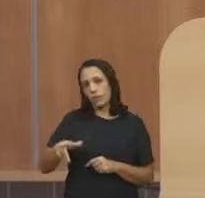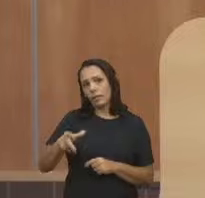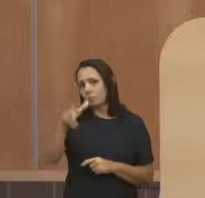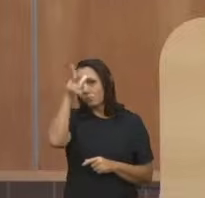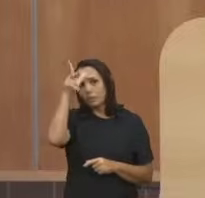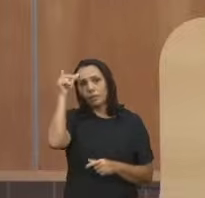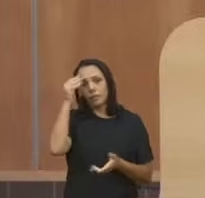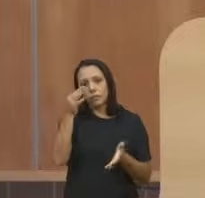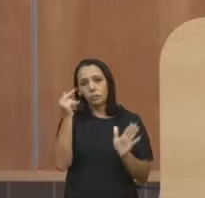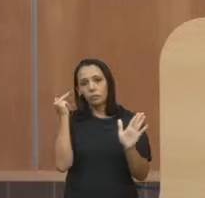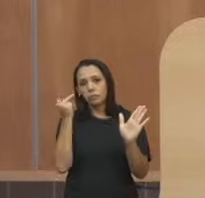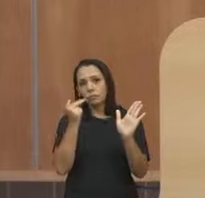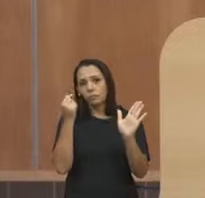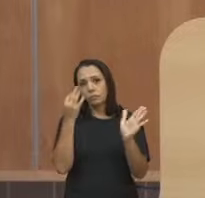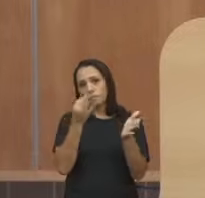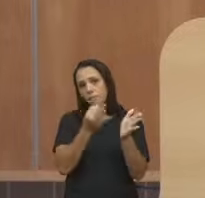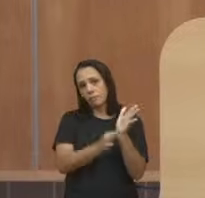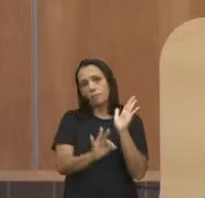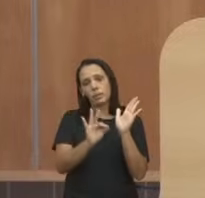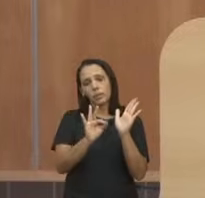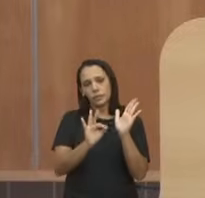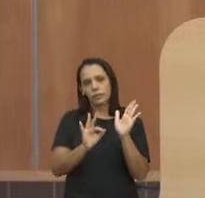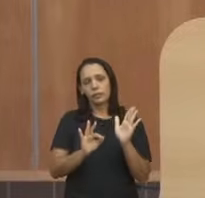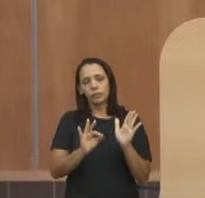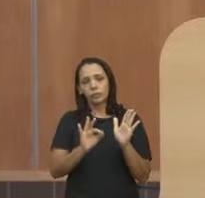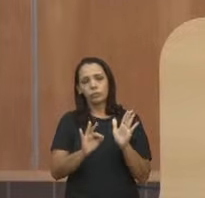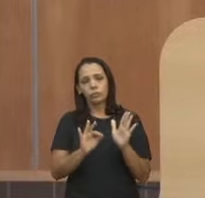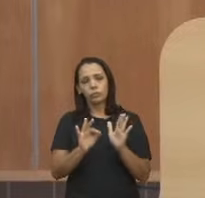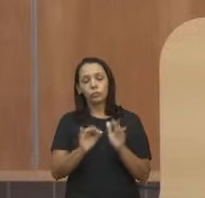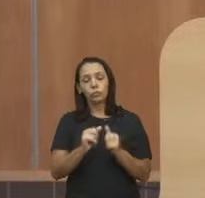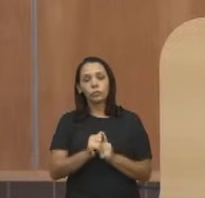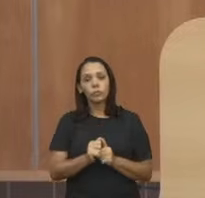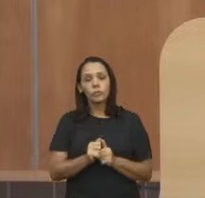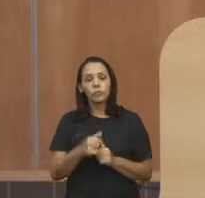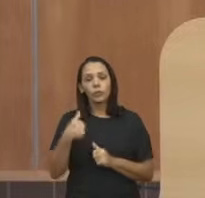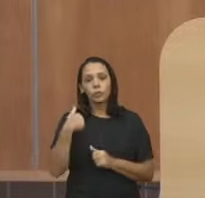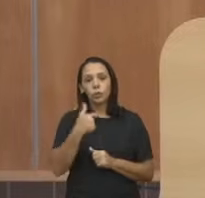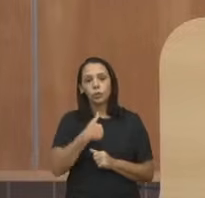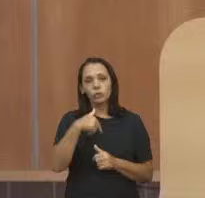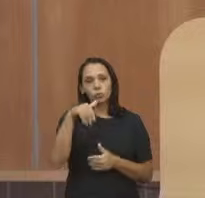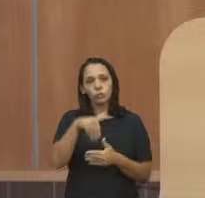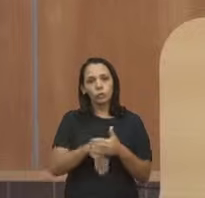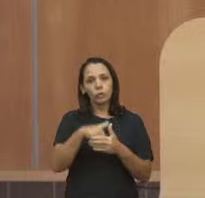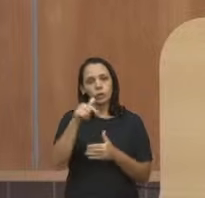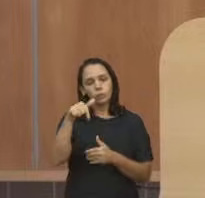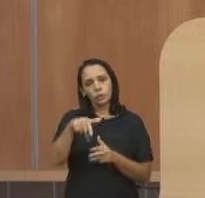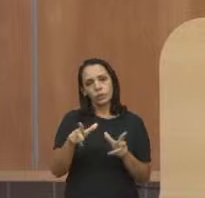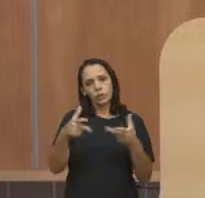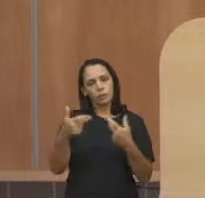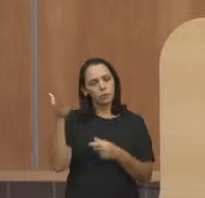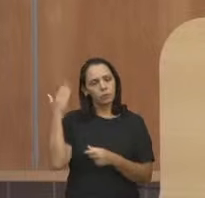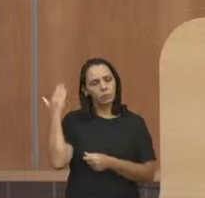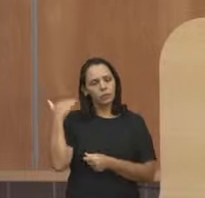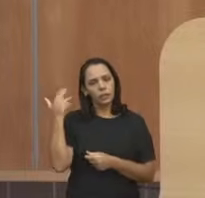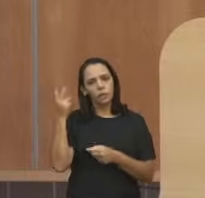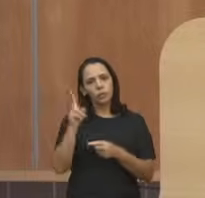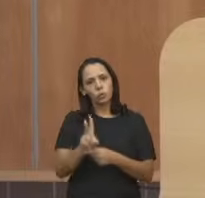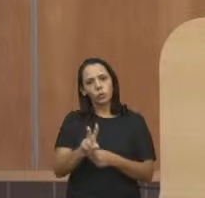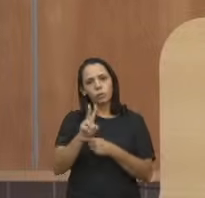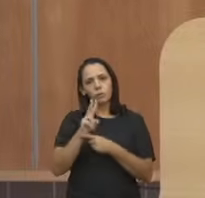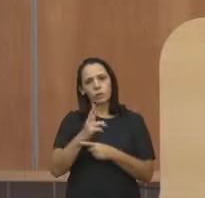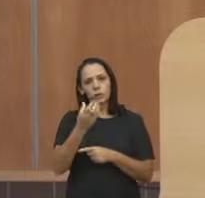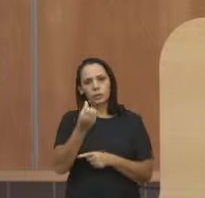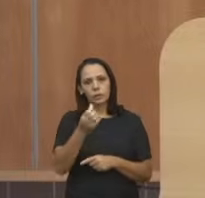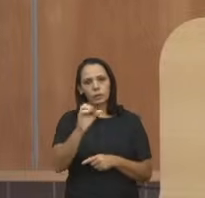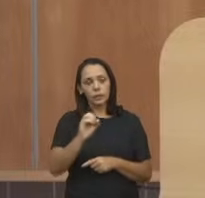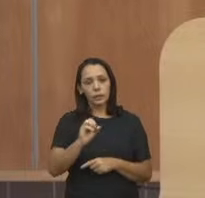as dívidas. Nós voltou aqui nessa casa, na gestão anterior, um empréstimo de 60 milhões de dólares, e praticamente quase não aconteceu